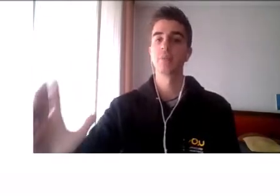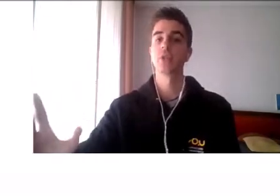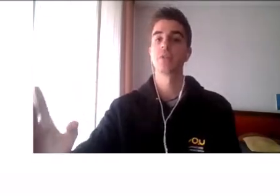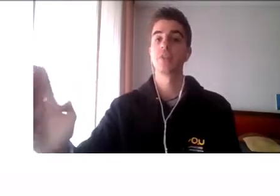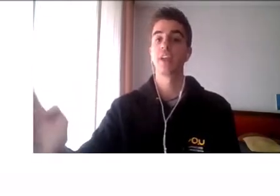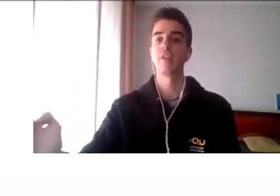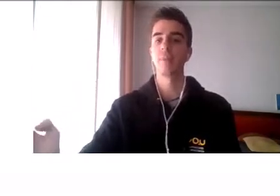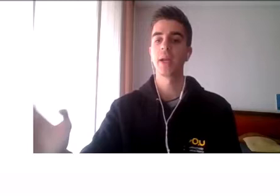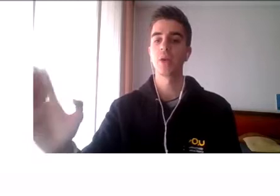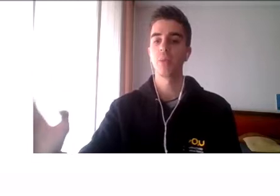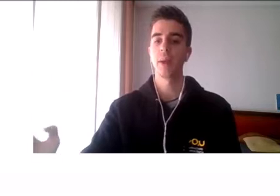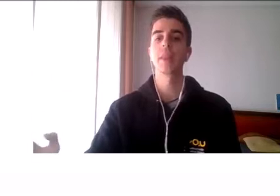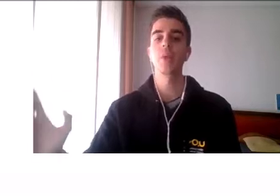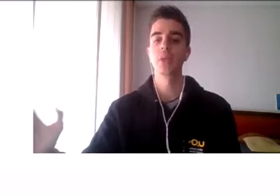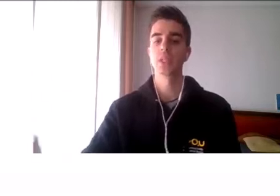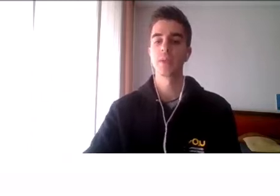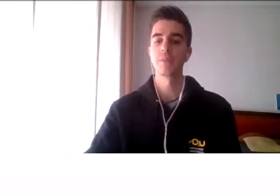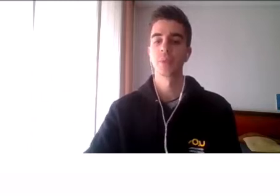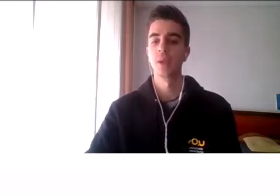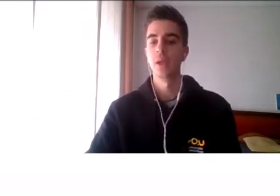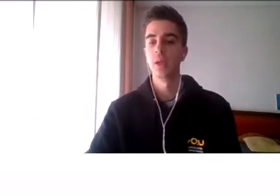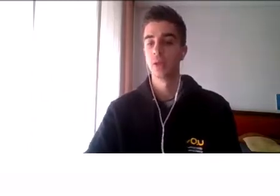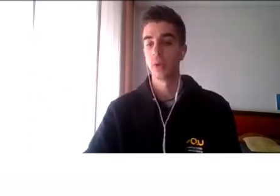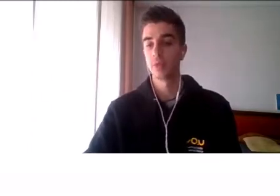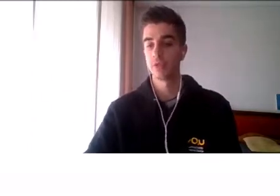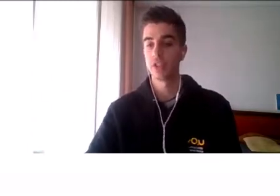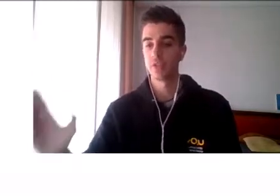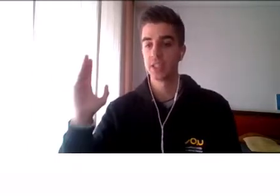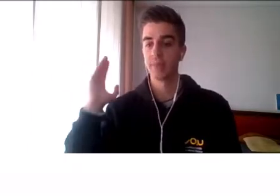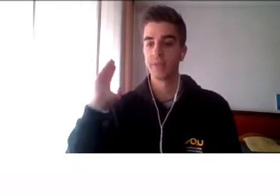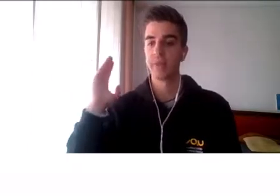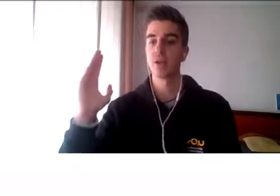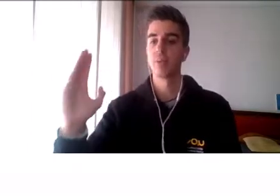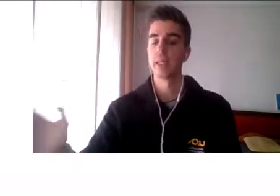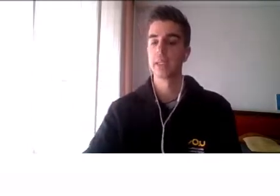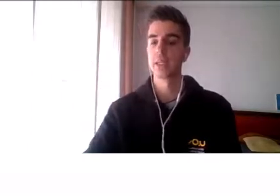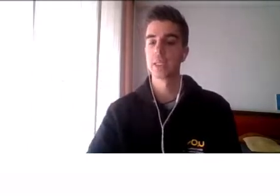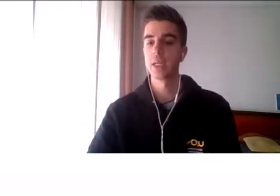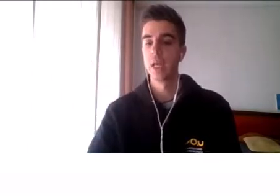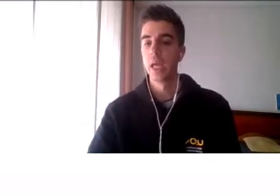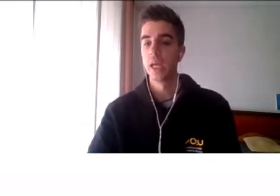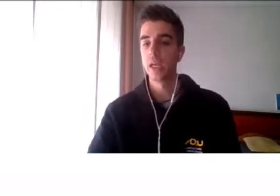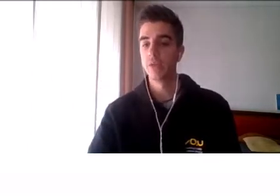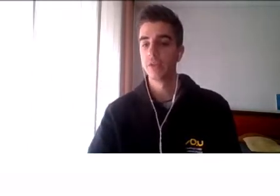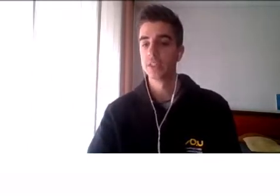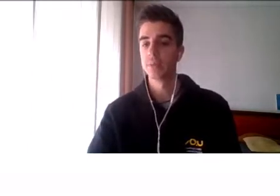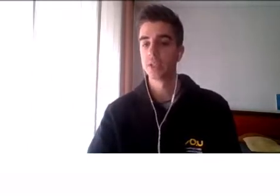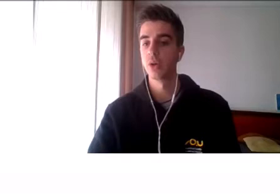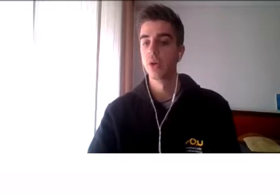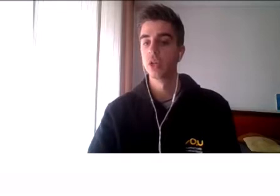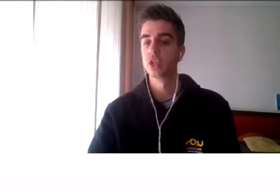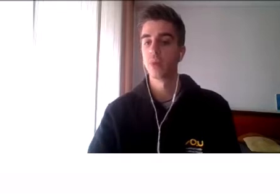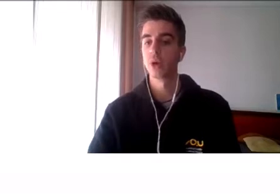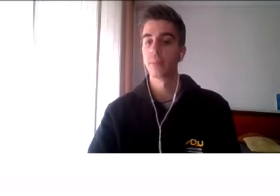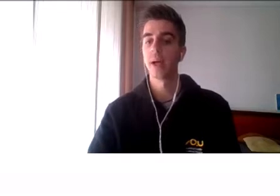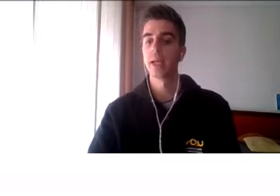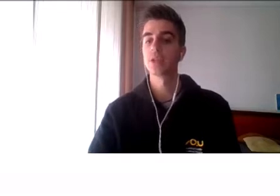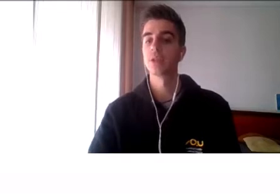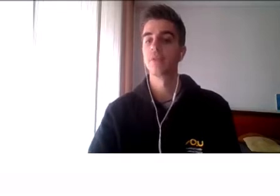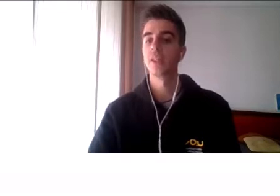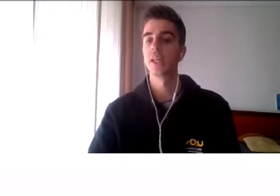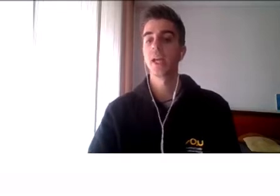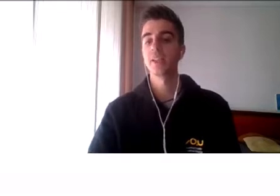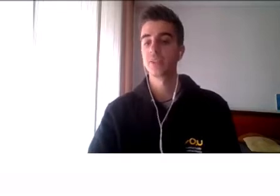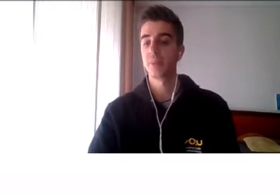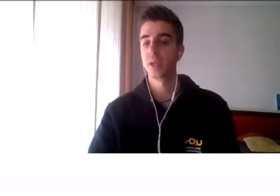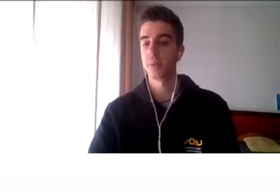vir até muitas vezes vem a VMER com o médico e assim. Não é muitas vezes, vem sempre a VMER com o médico e assim. E fazemos então suporte básico